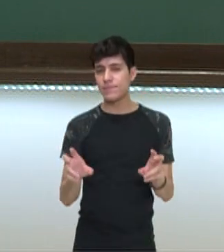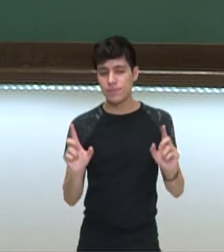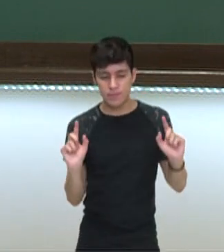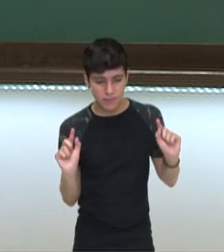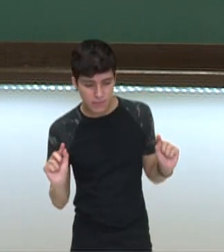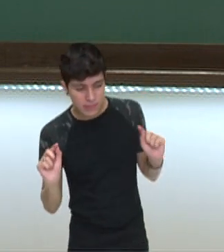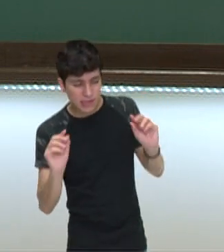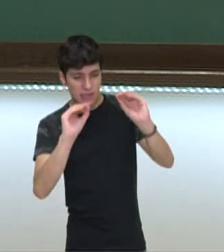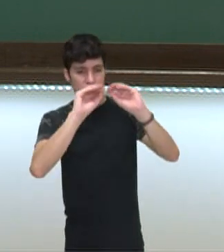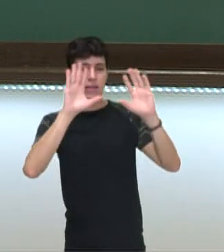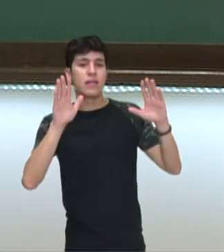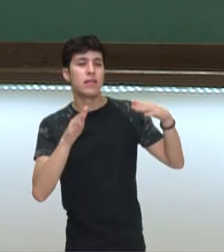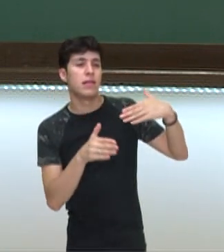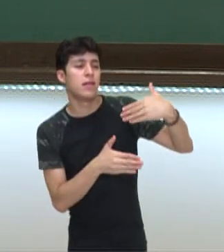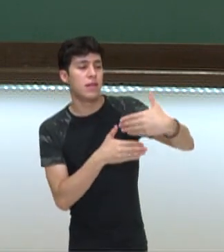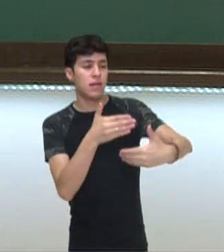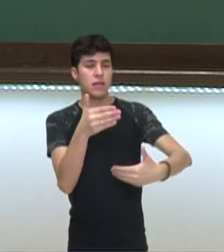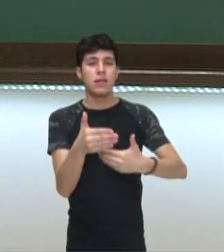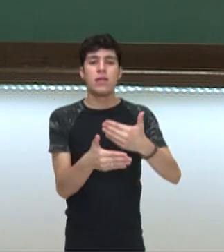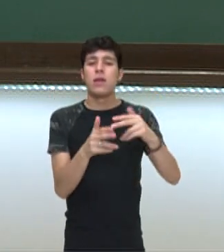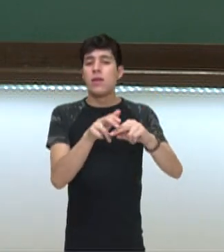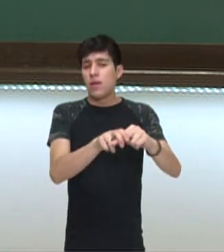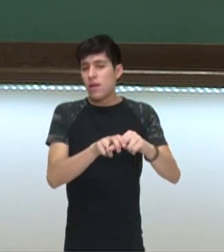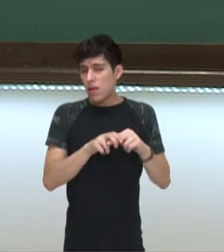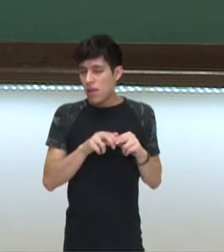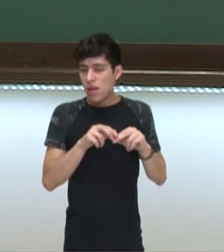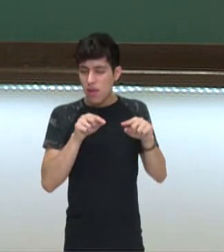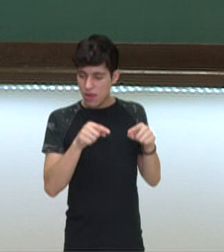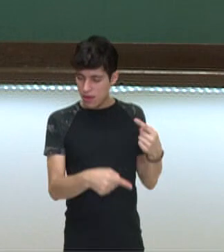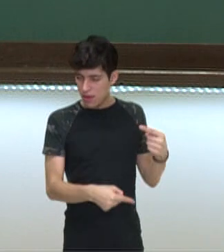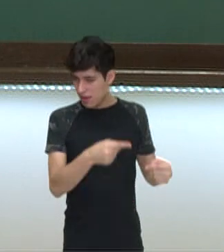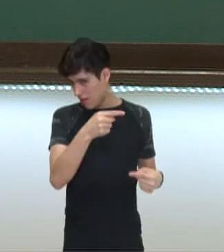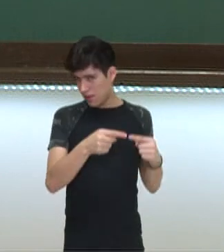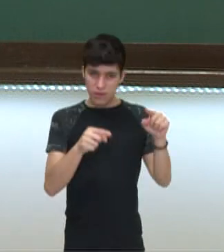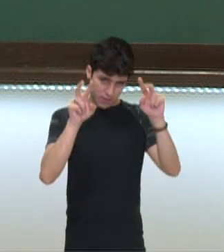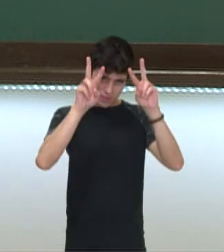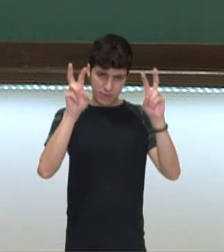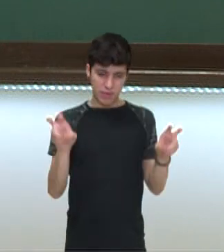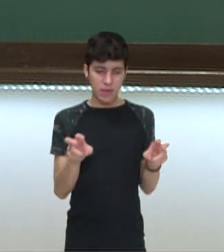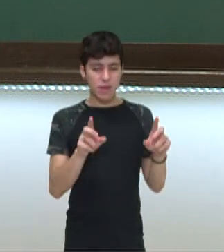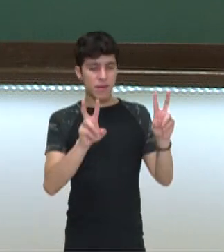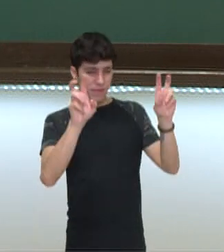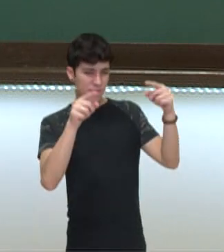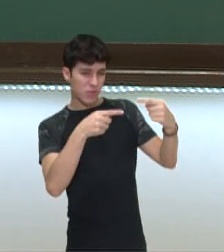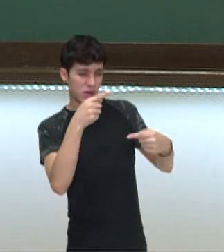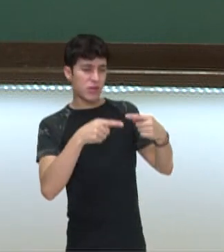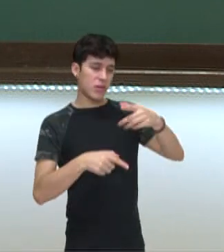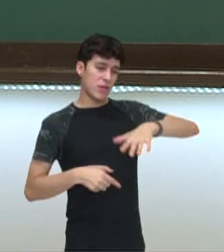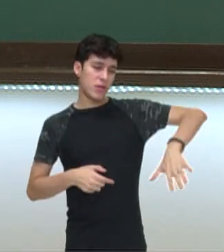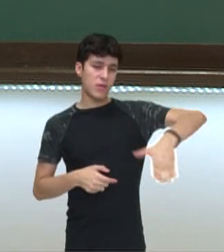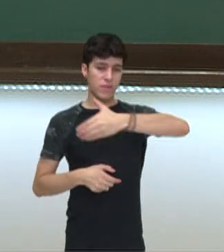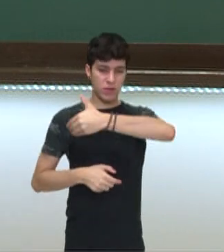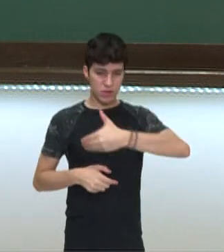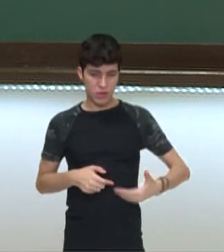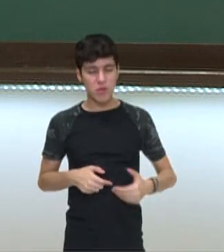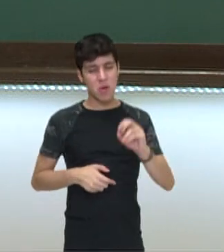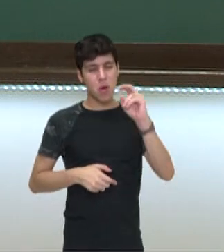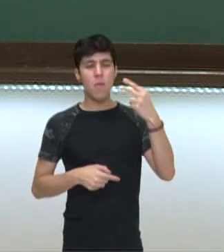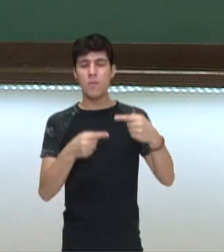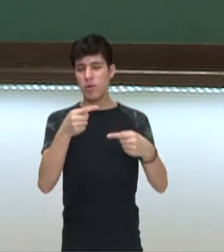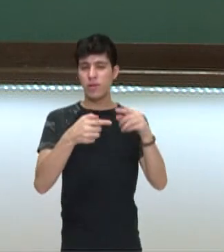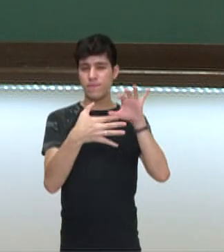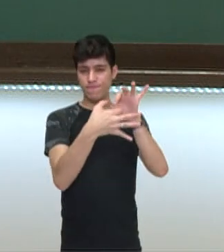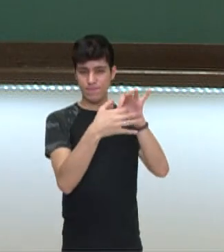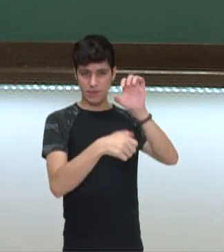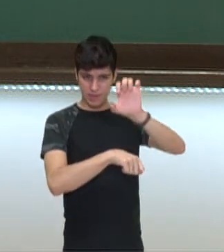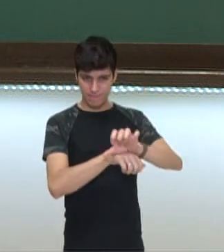muito clara que vai se desenvolvendo através dessa política, então, conhecida como política dos governadores ou política dos